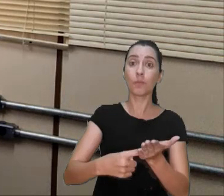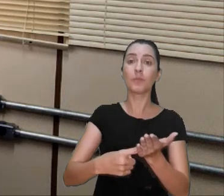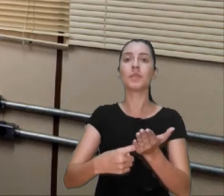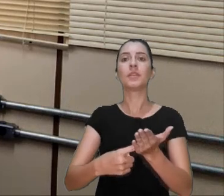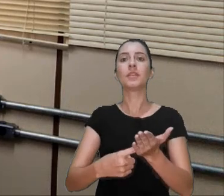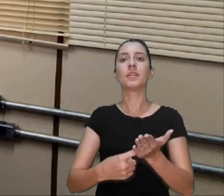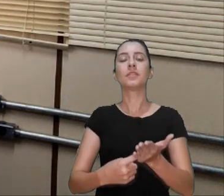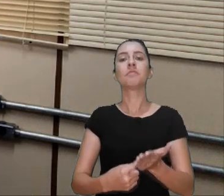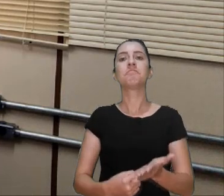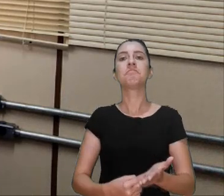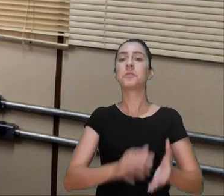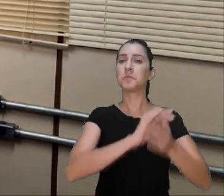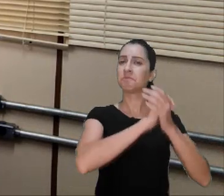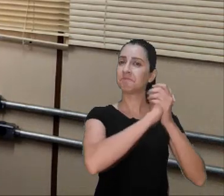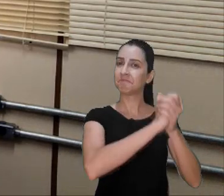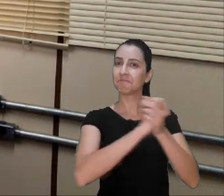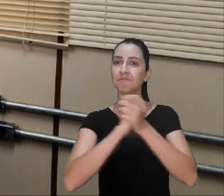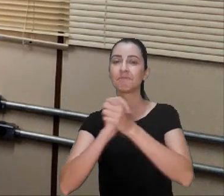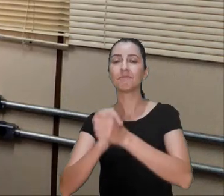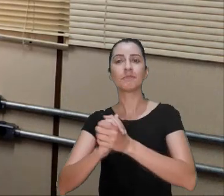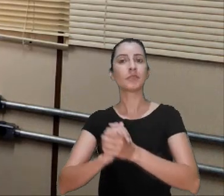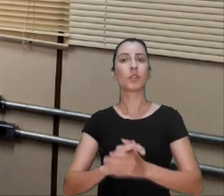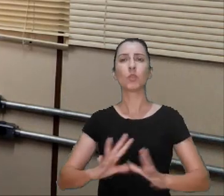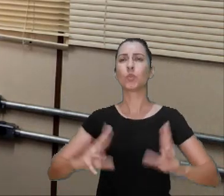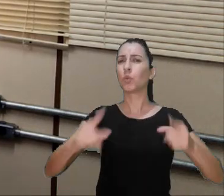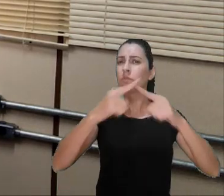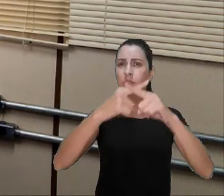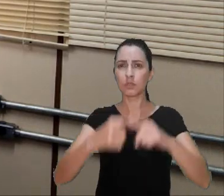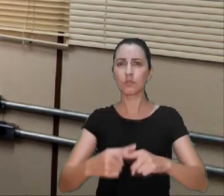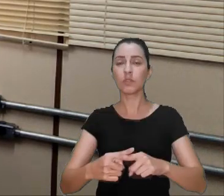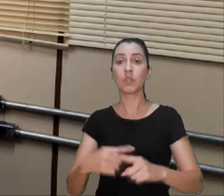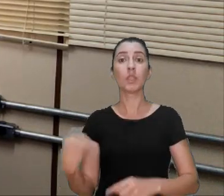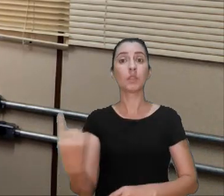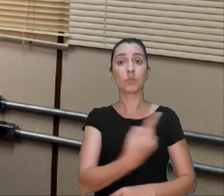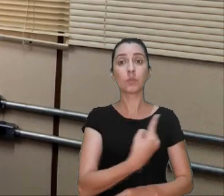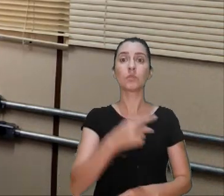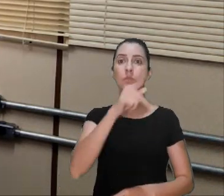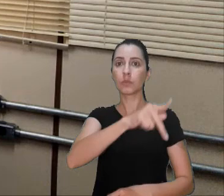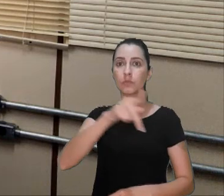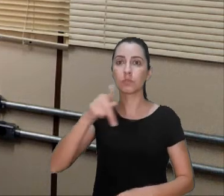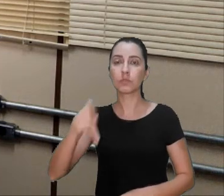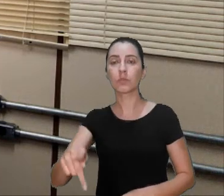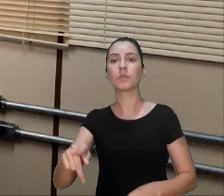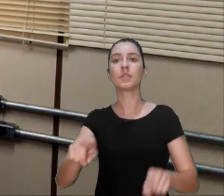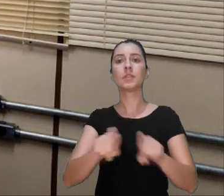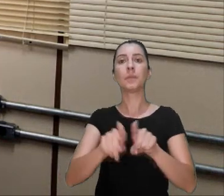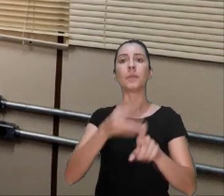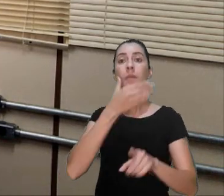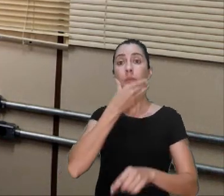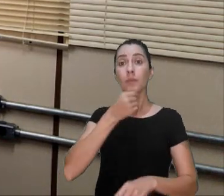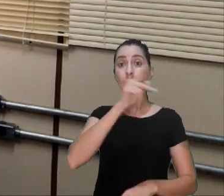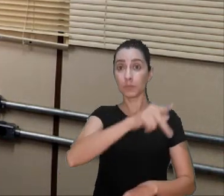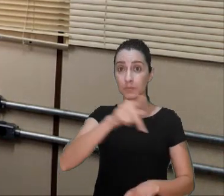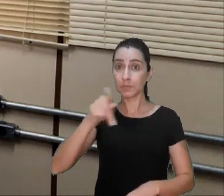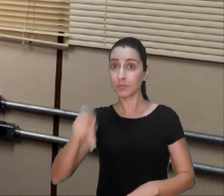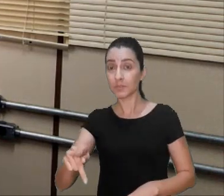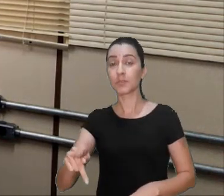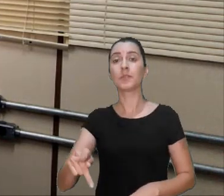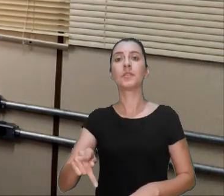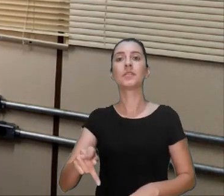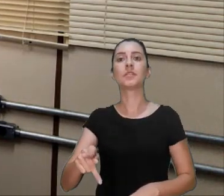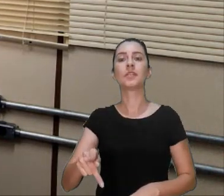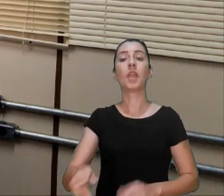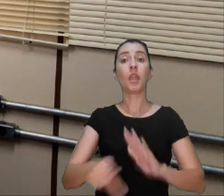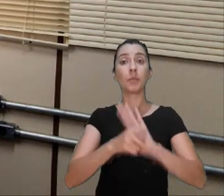deste momento. Conseguiremos cumprir com louvor todas as demandas que temos como docentes e